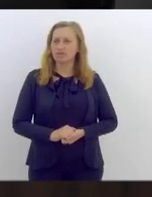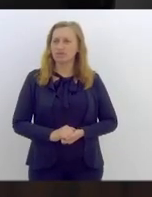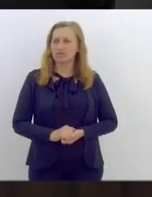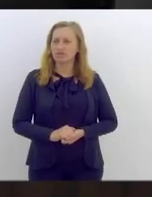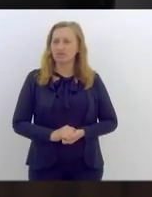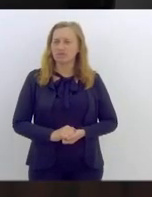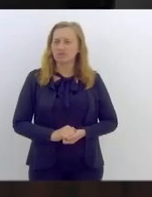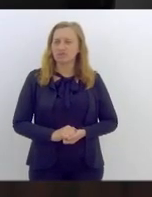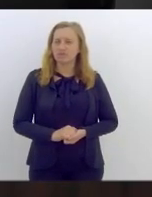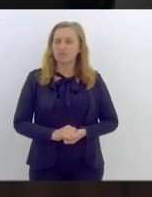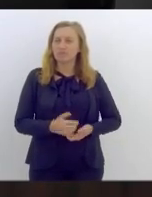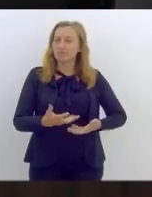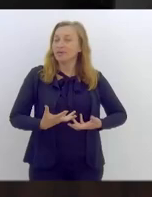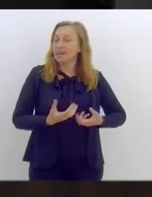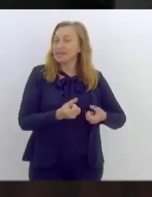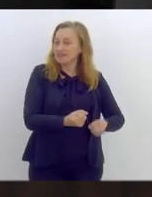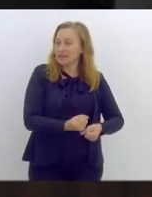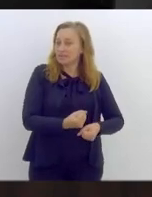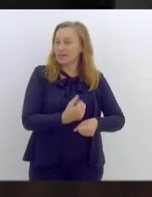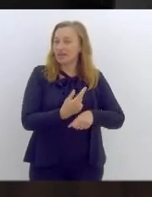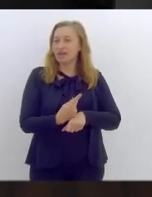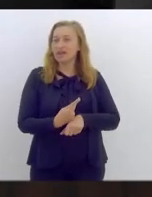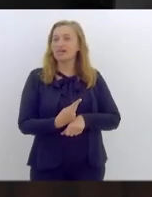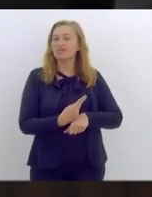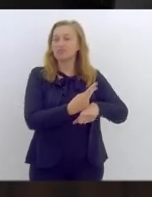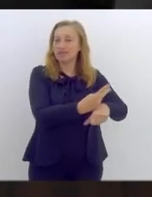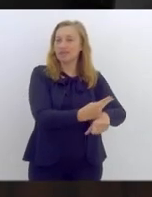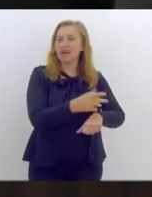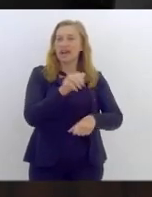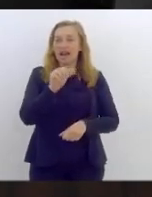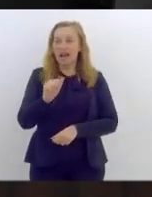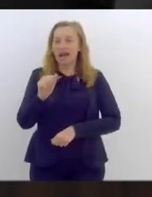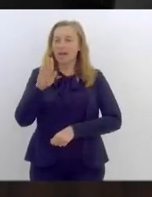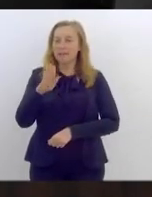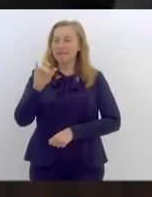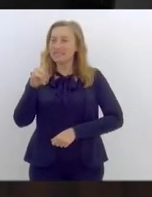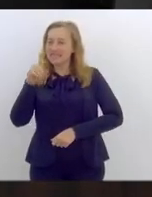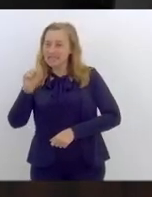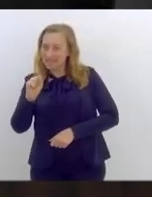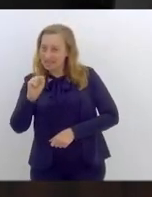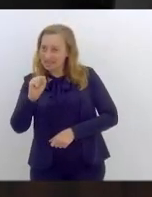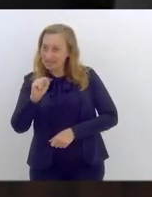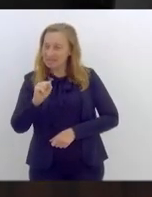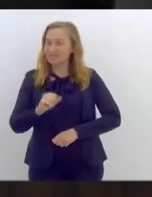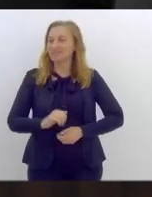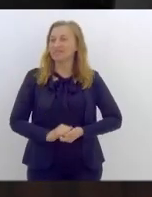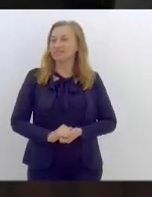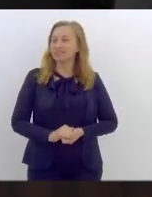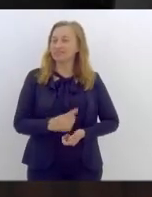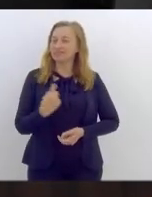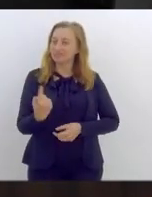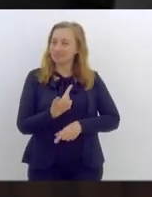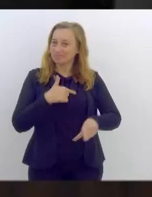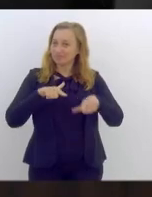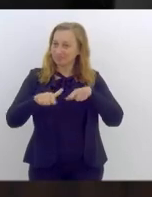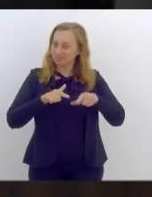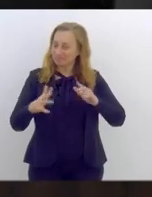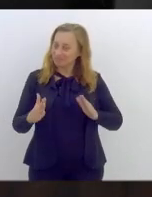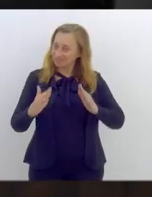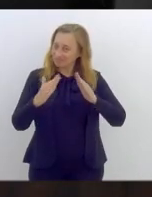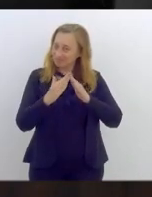para receber o diploma Abdias do Nascimento, entregue pelo nosso mandato e essa